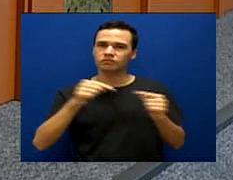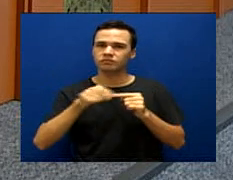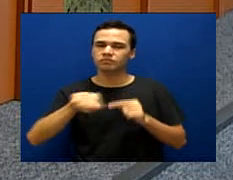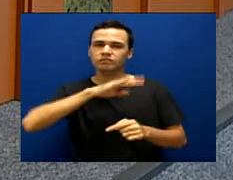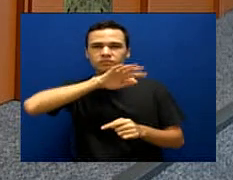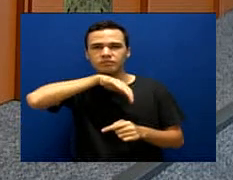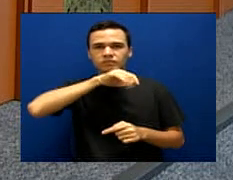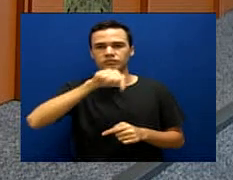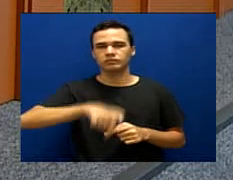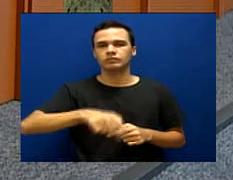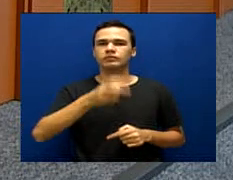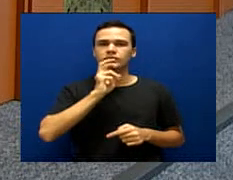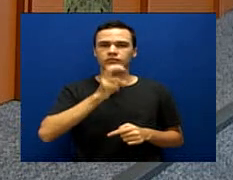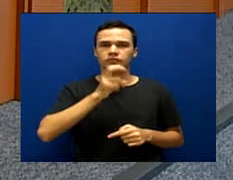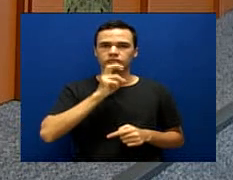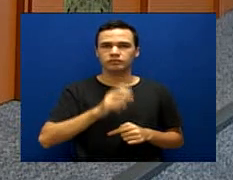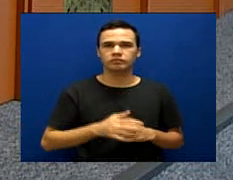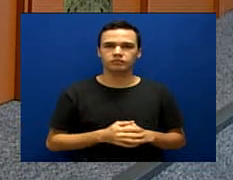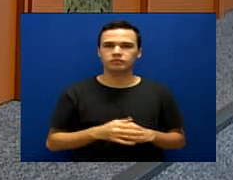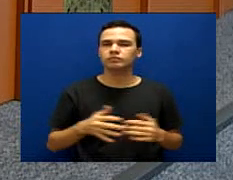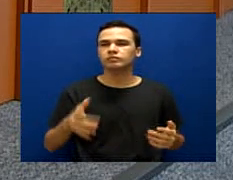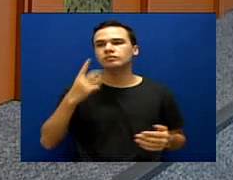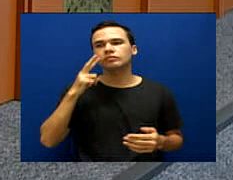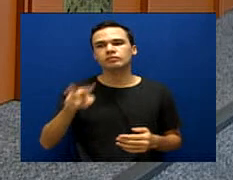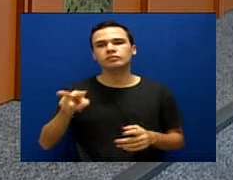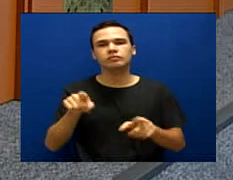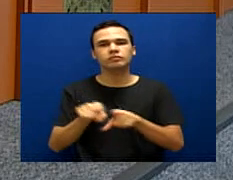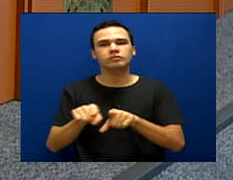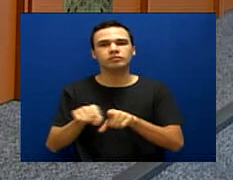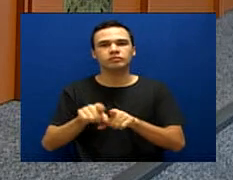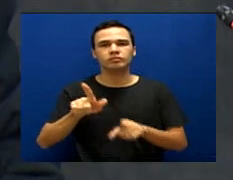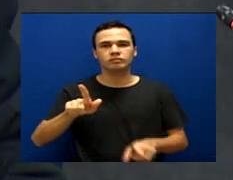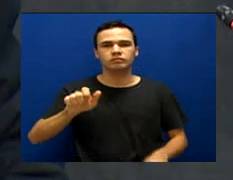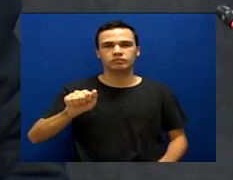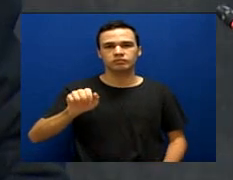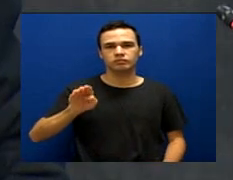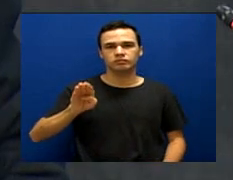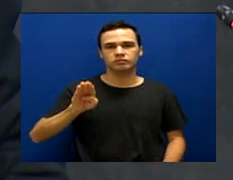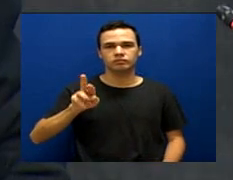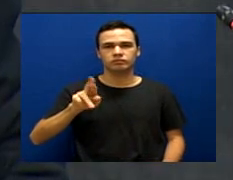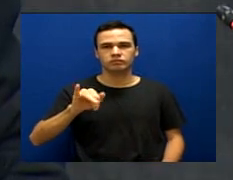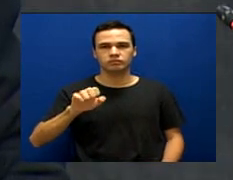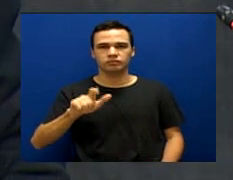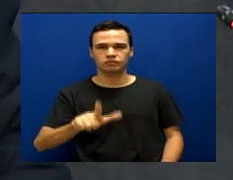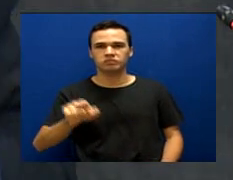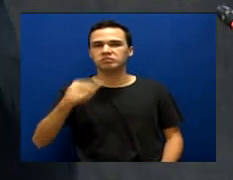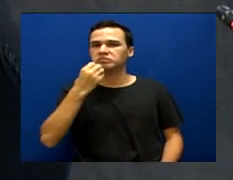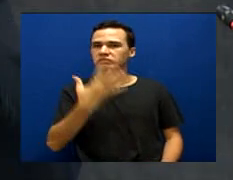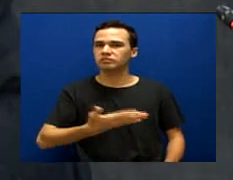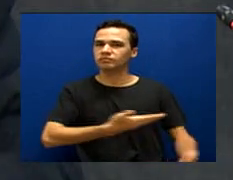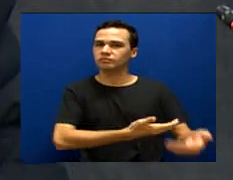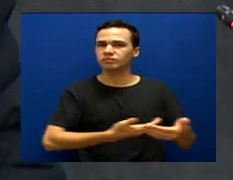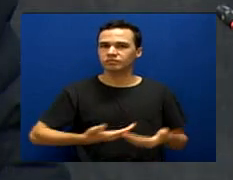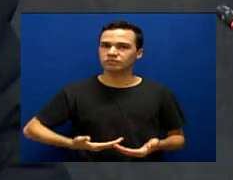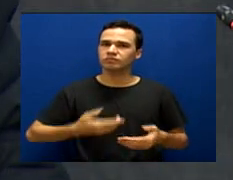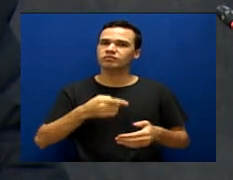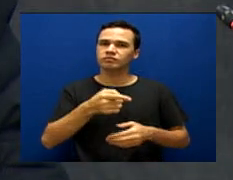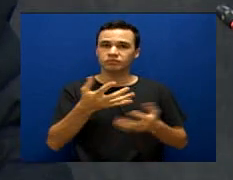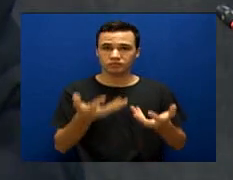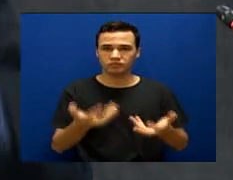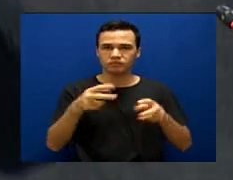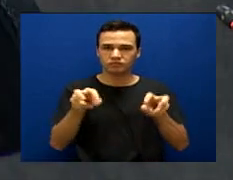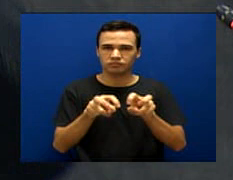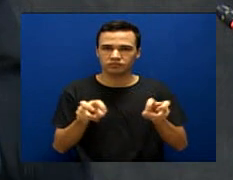animais aqui na nossa cidade. Acabei de ver agora o Gabriel também, Que legal, Gabriel. Seja bem-vindo. Se puder fazer assento